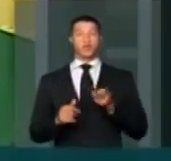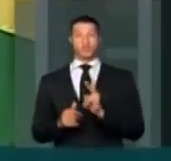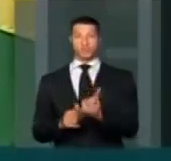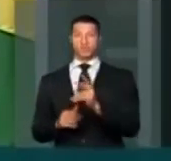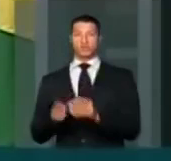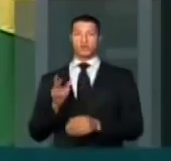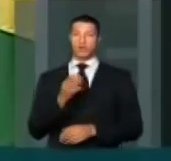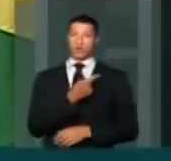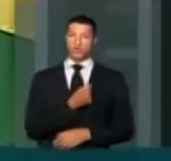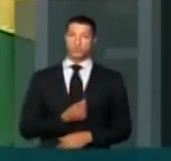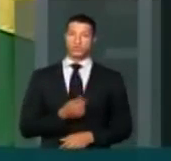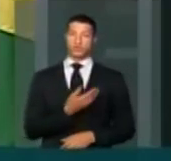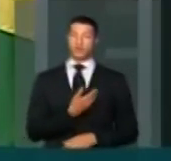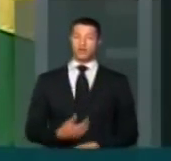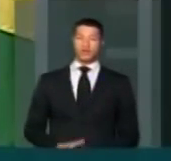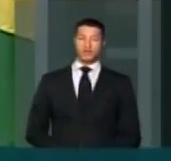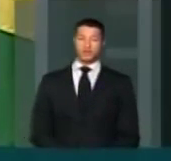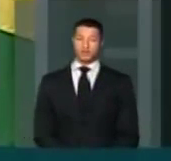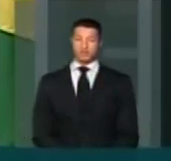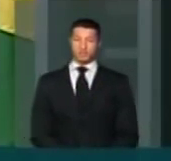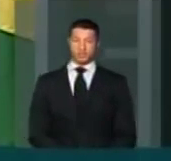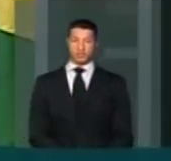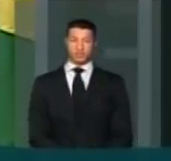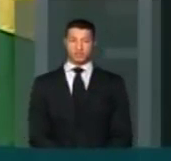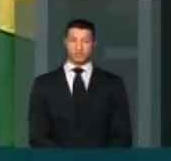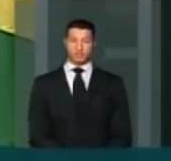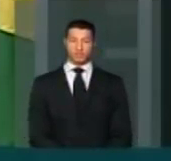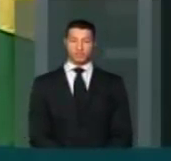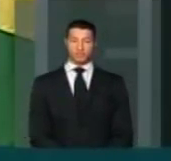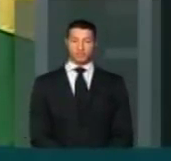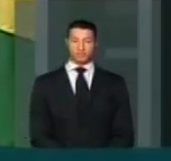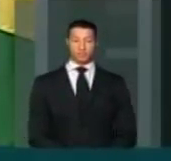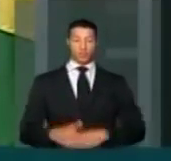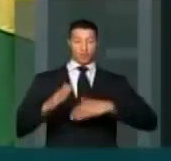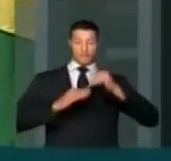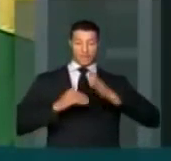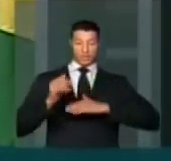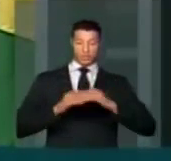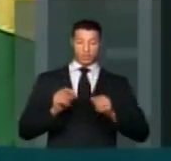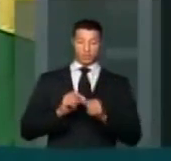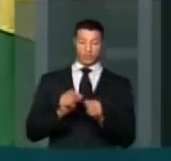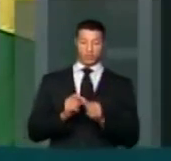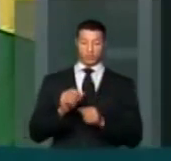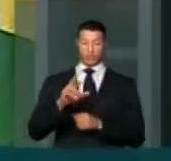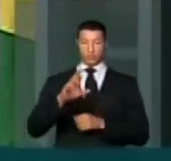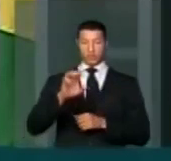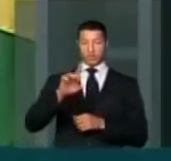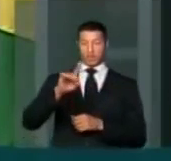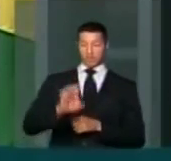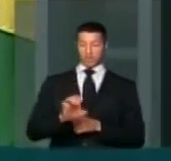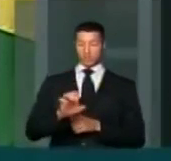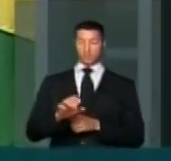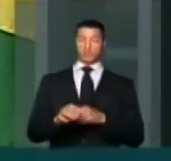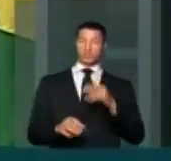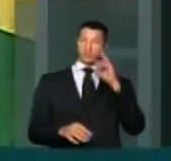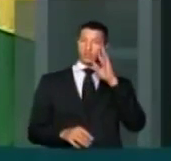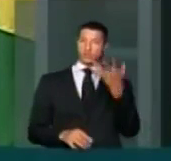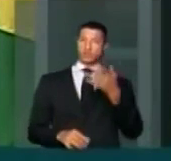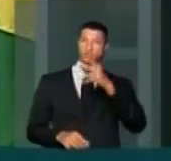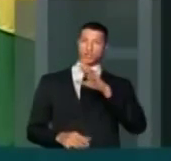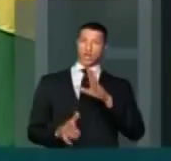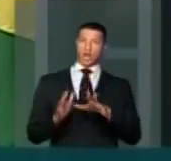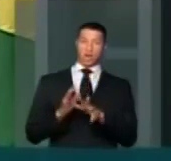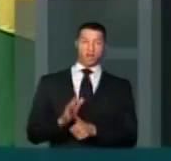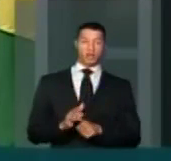continuados ao dinheiro público, estimulados pela cultura da impunidade e praticados por redes articuladas de privilegiados